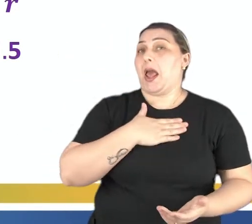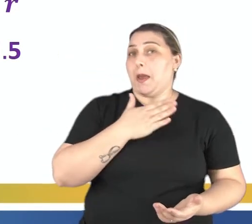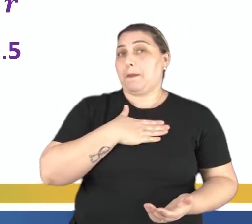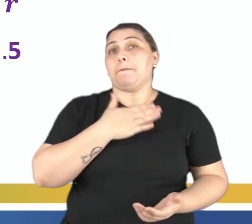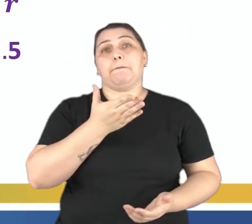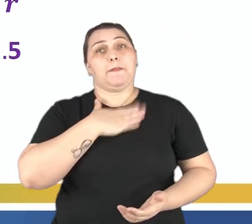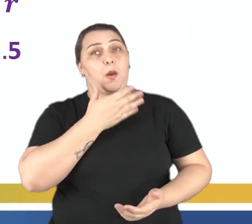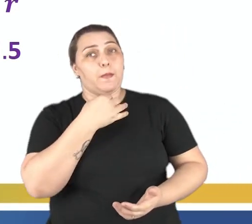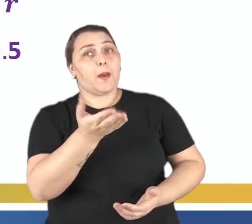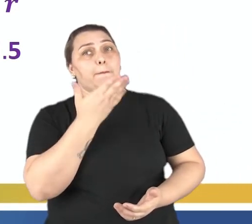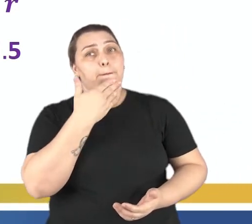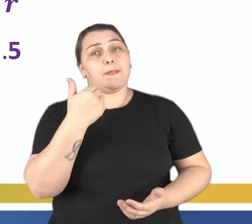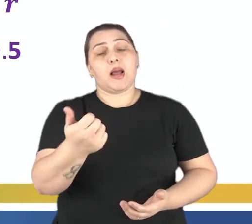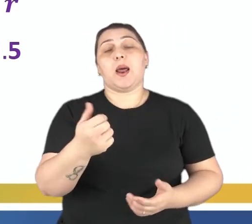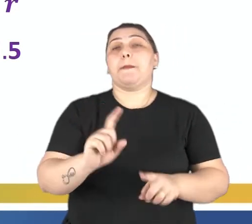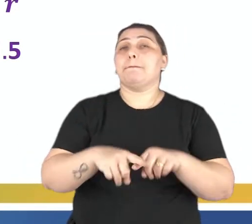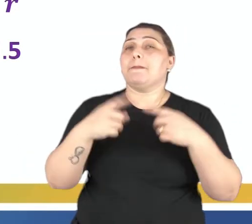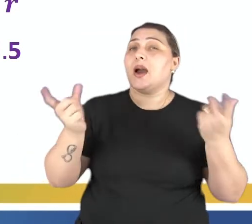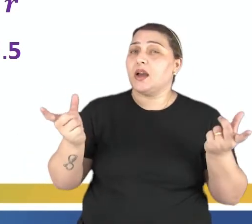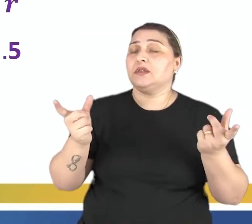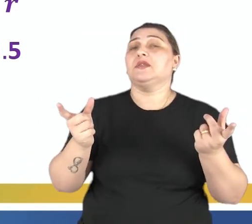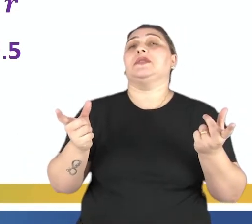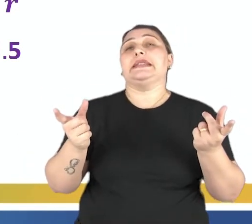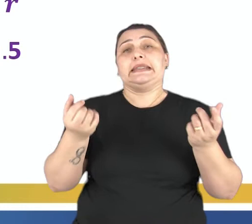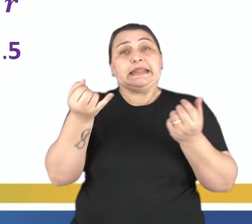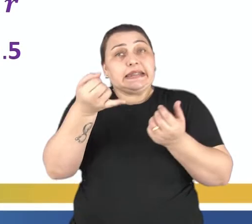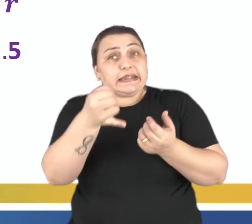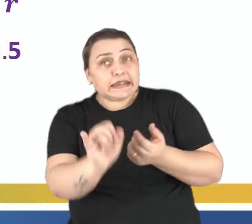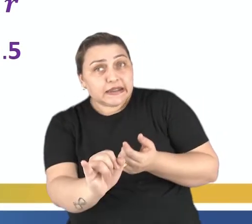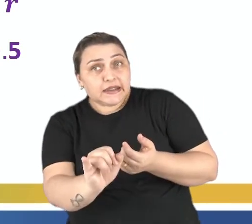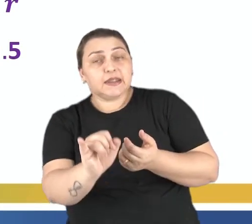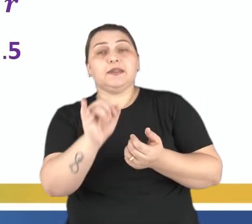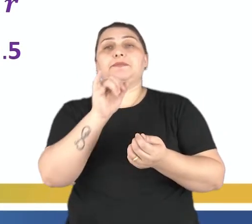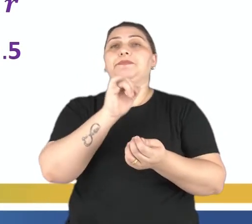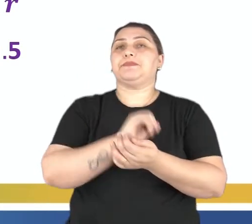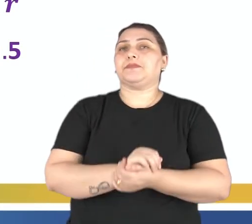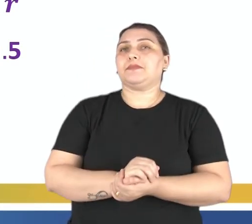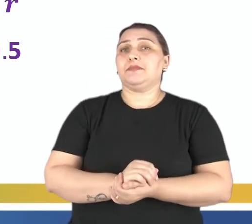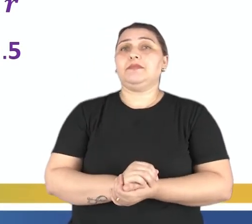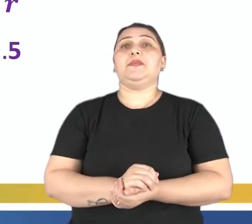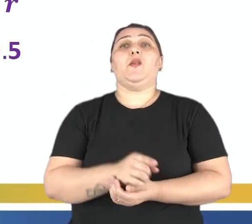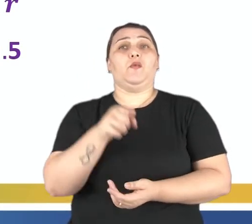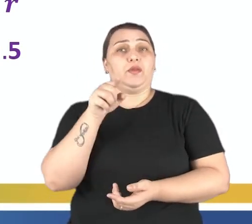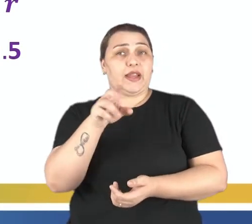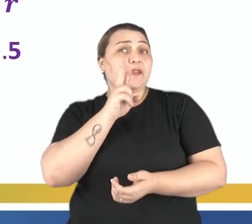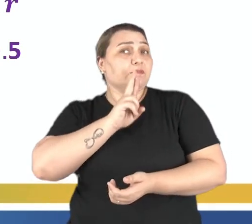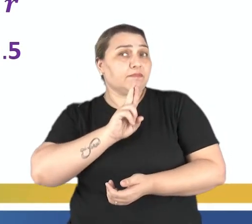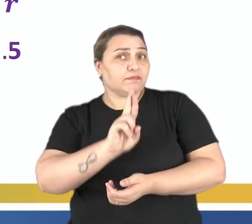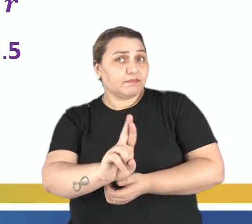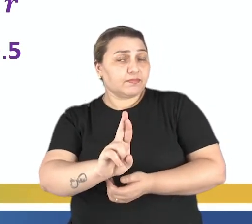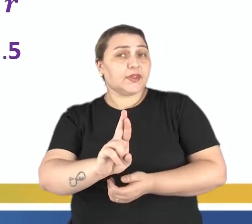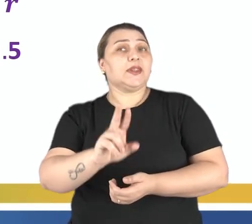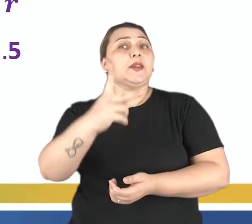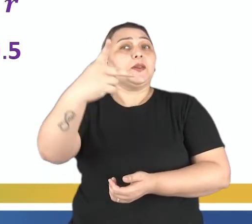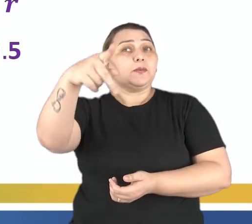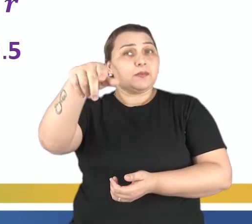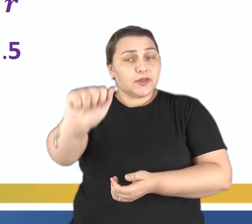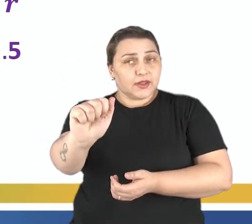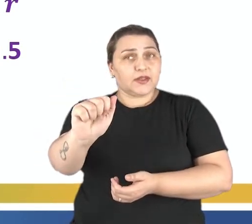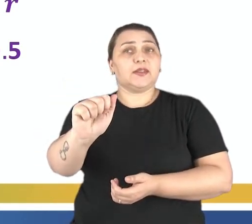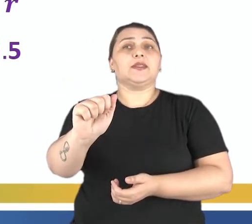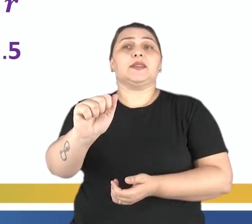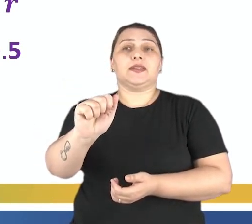isso. Isso pode ser um recurso se porventura, no dia que você for resolver uma questão que